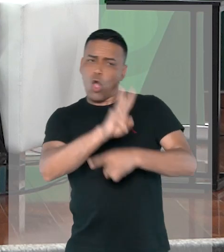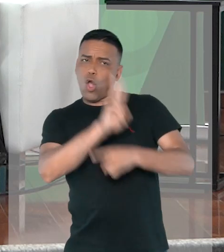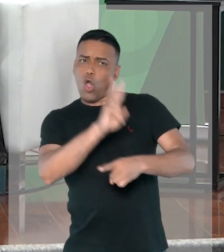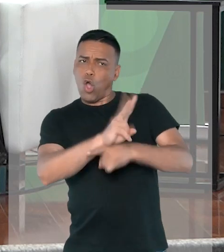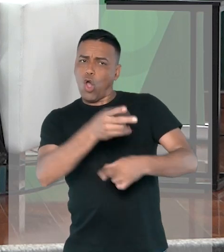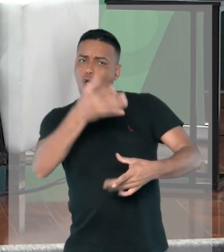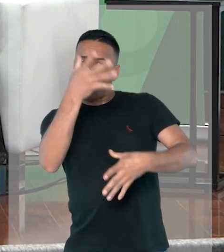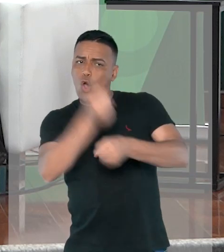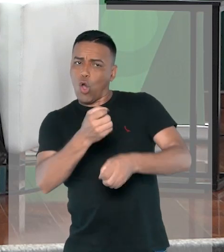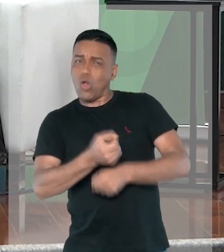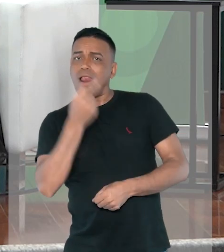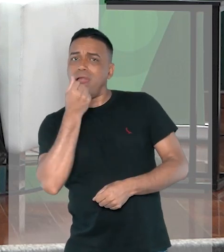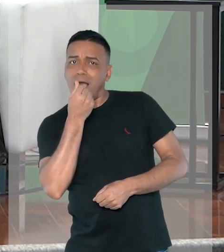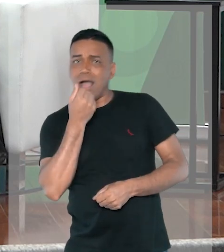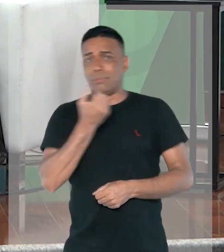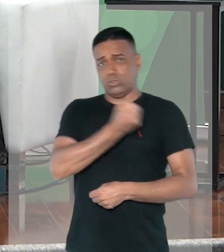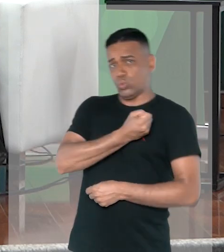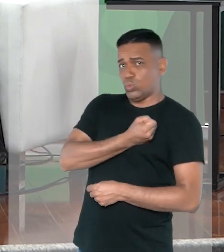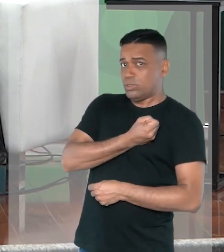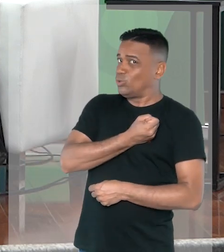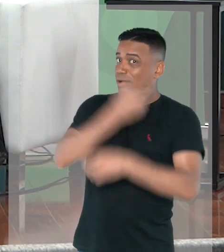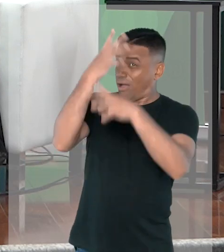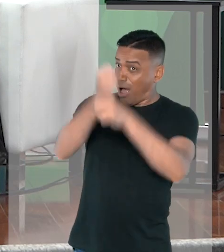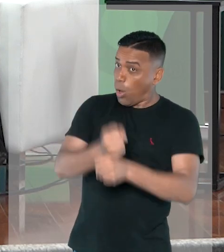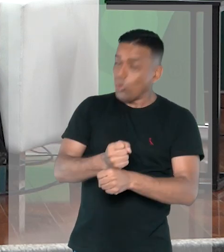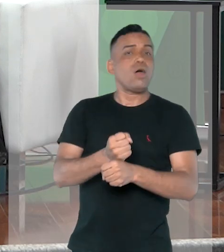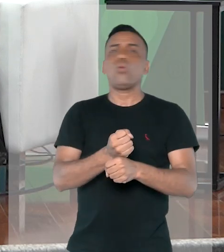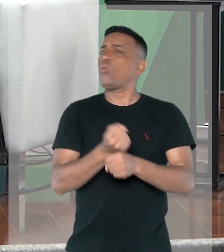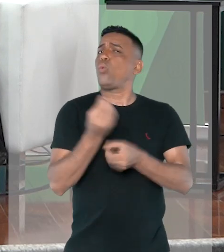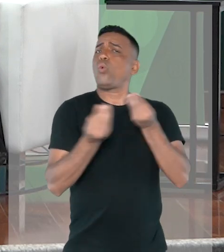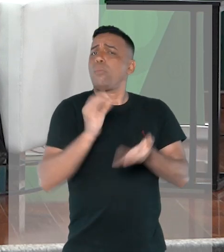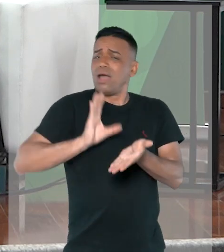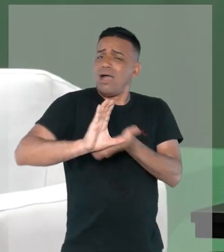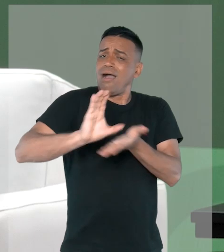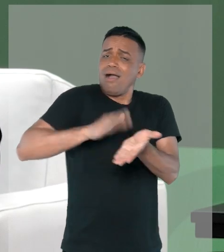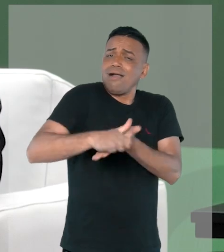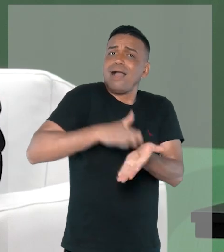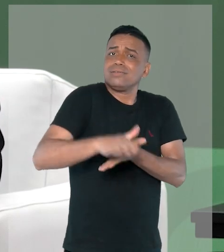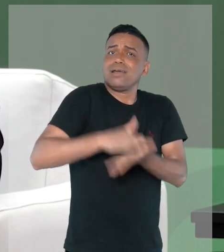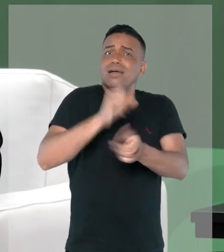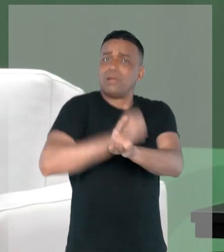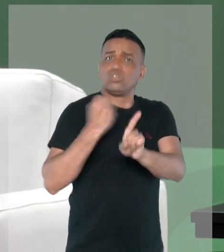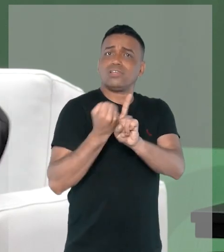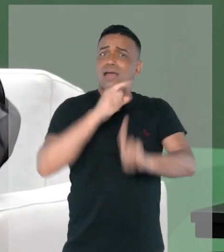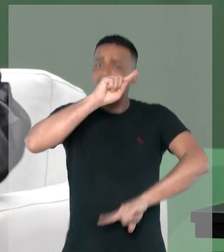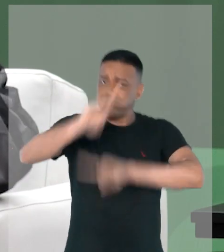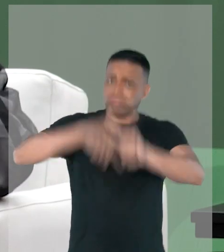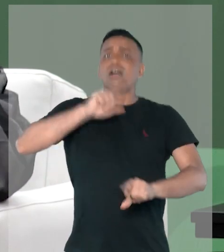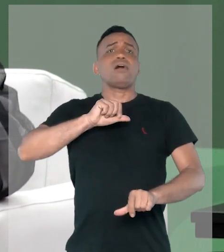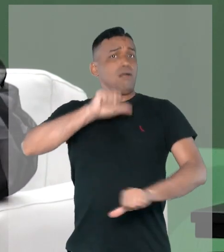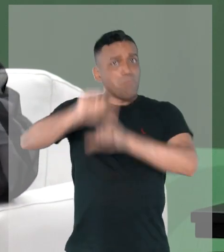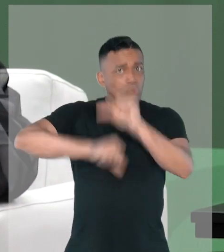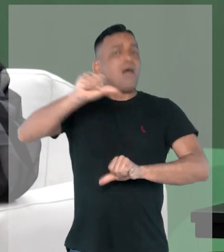nos lápis e nos números, mas como isso está sendo aplicado para o bem social. Como isso está